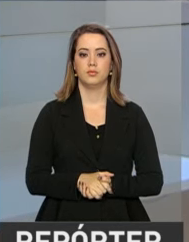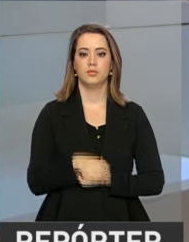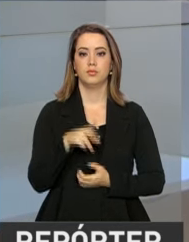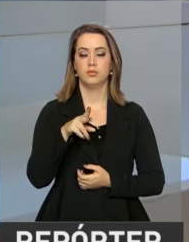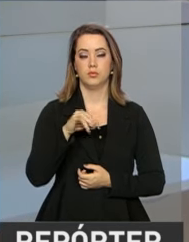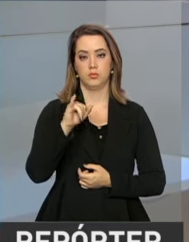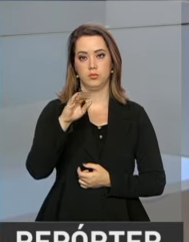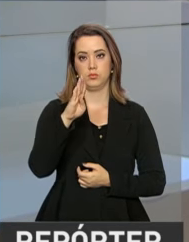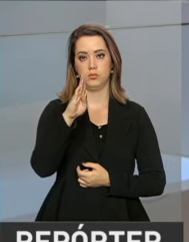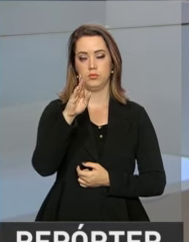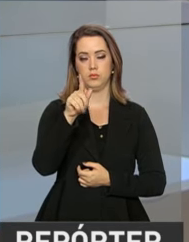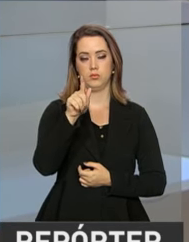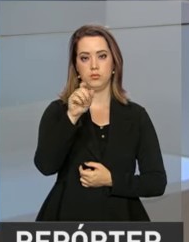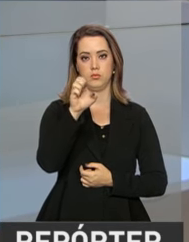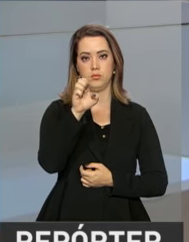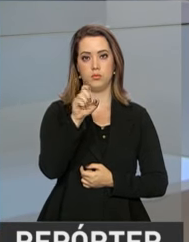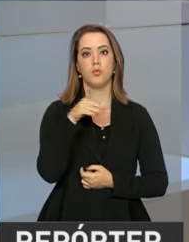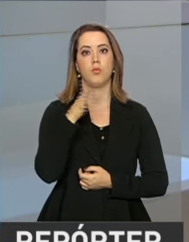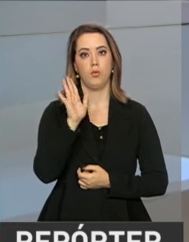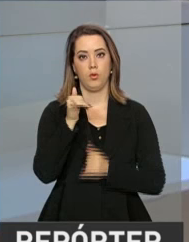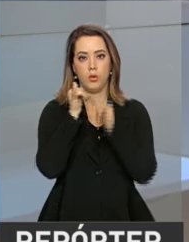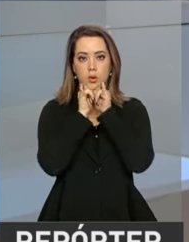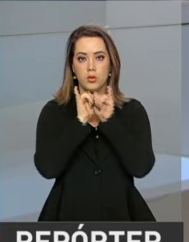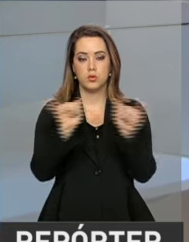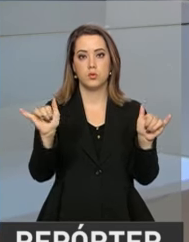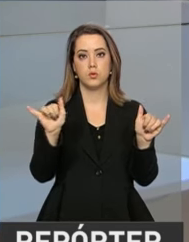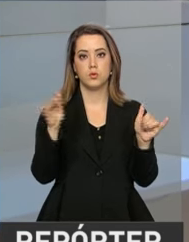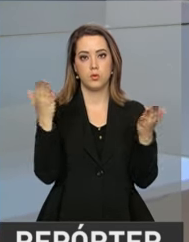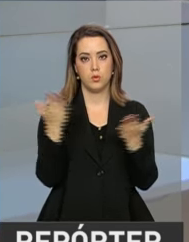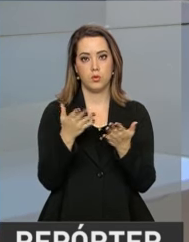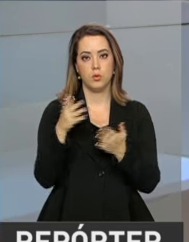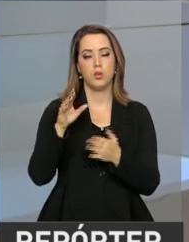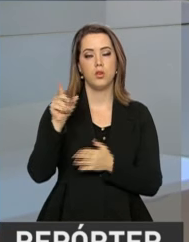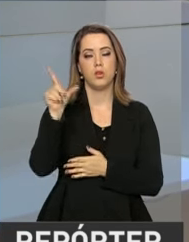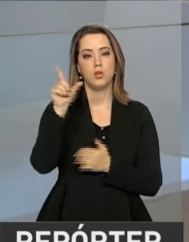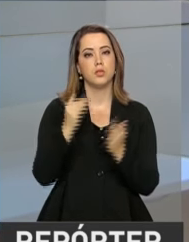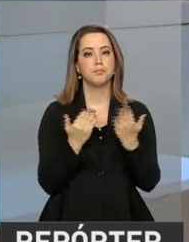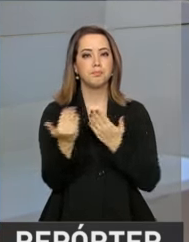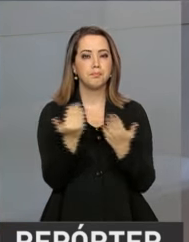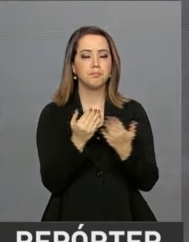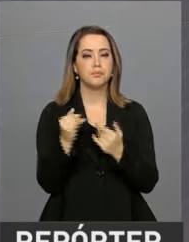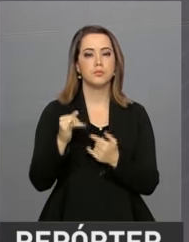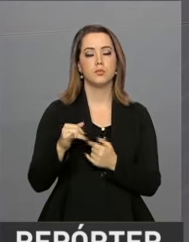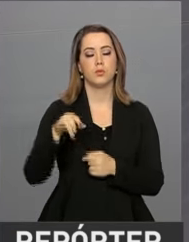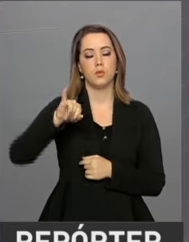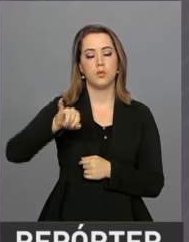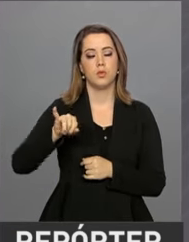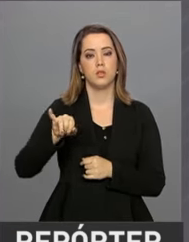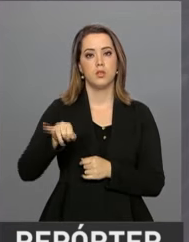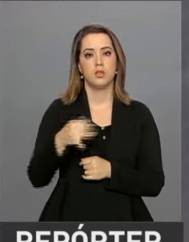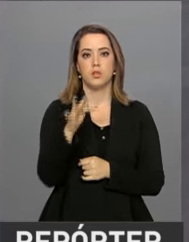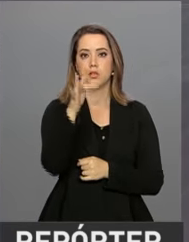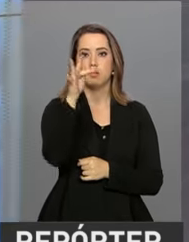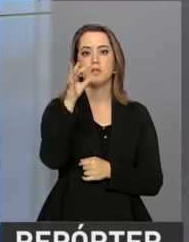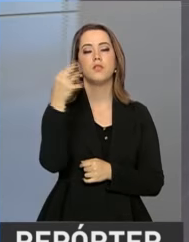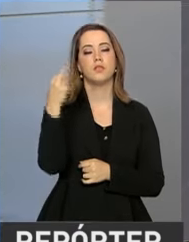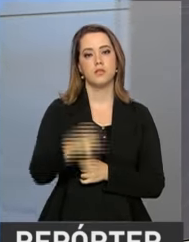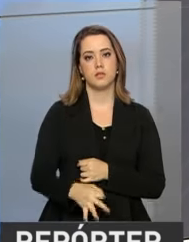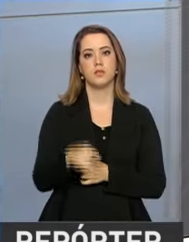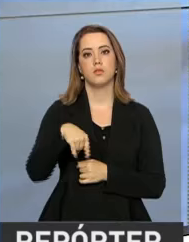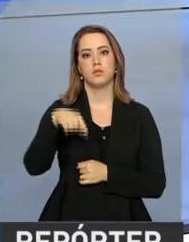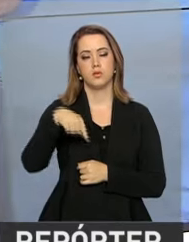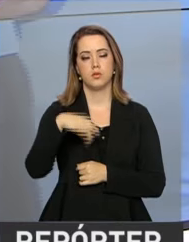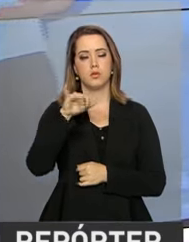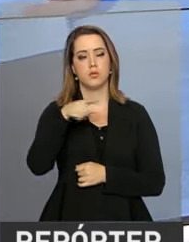O IBG divulgou agora a pouco a prévia da inflação oficial para o mês de julho. Vamos saber os detalhes ao vivo com Paola Deort, que está no